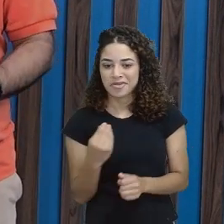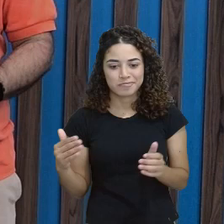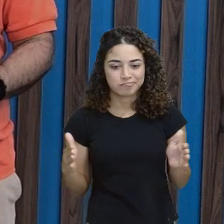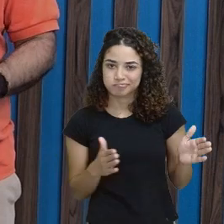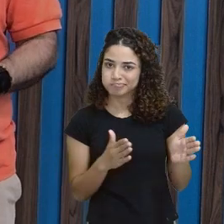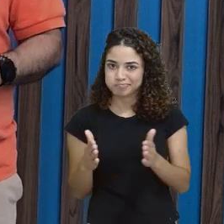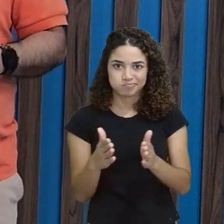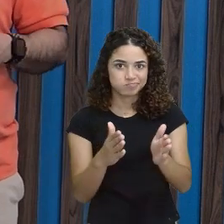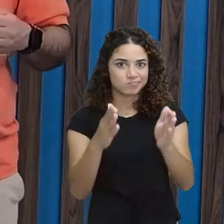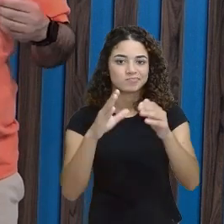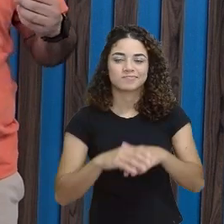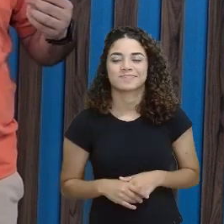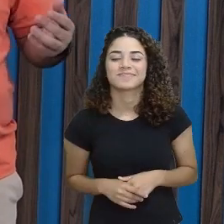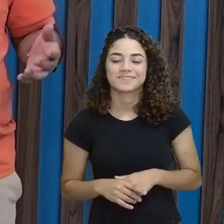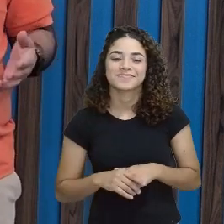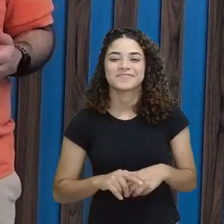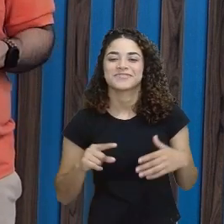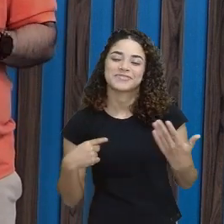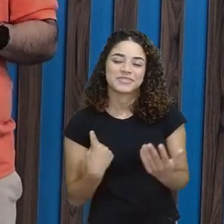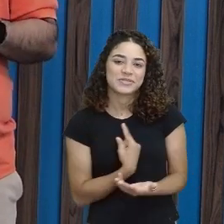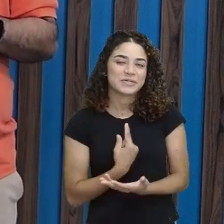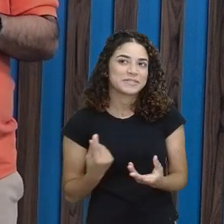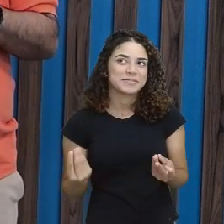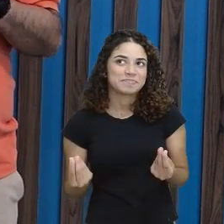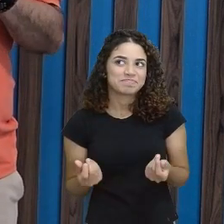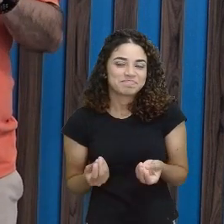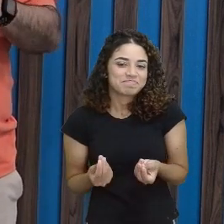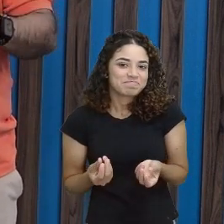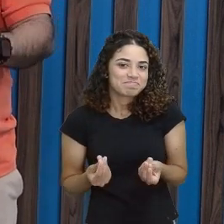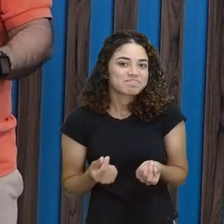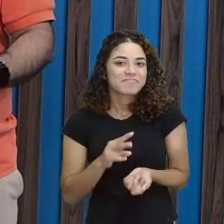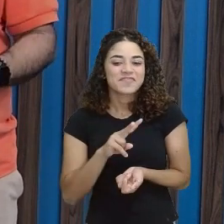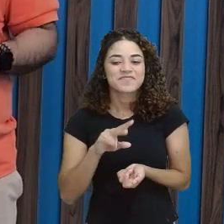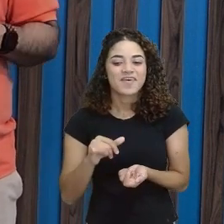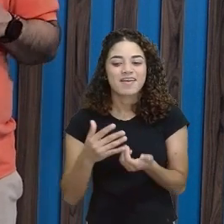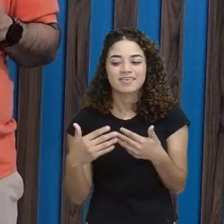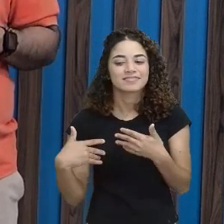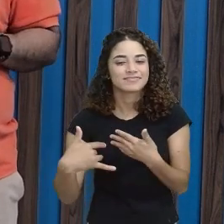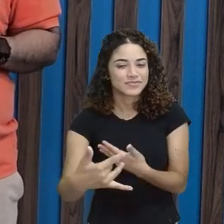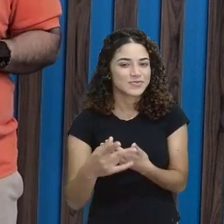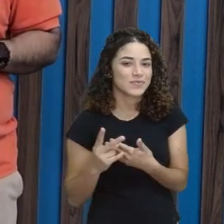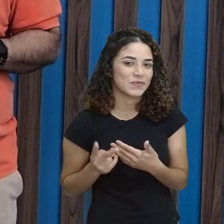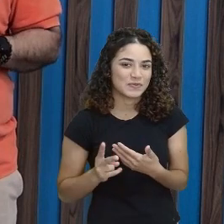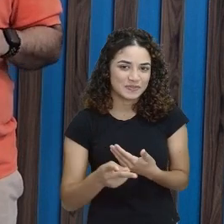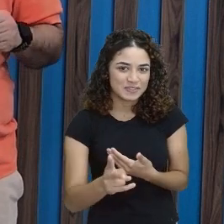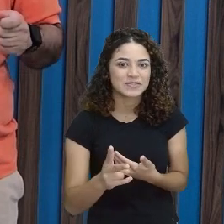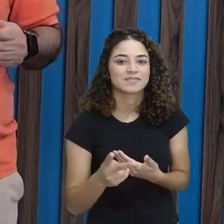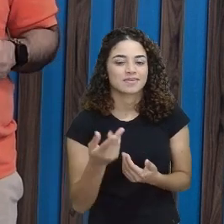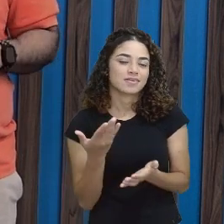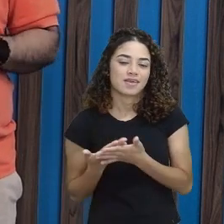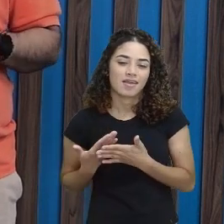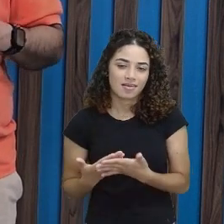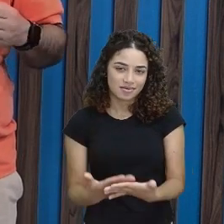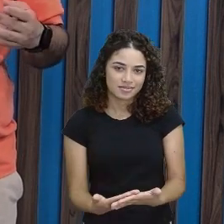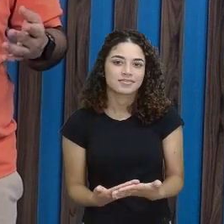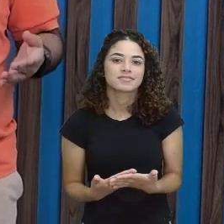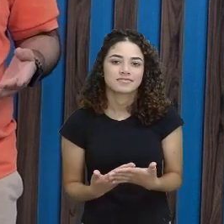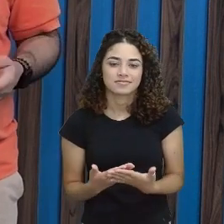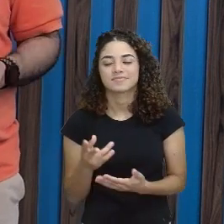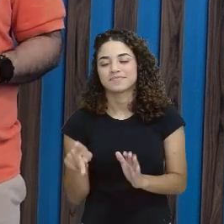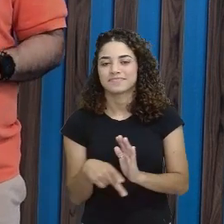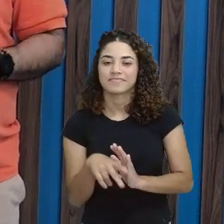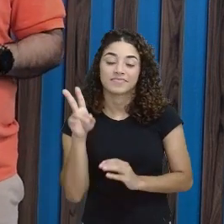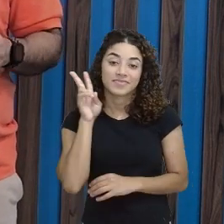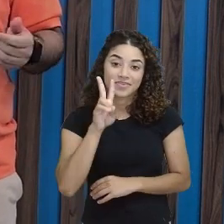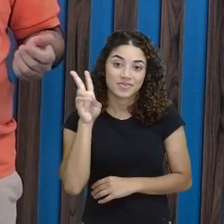de vocês. E então a gente vai dar continuidade aqui com as aulas, né, de